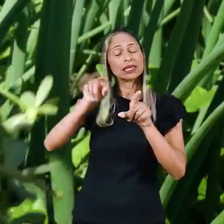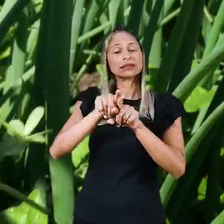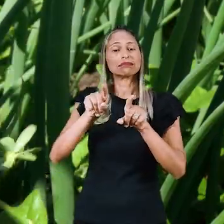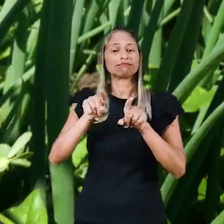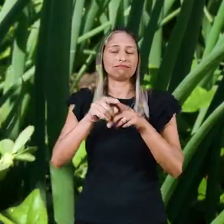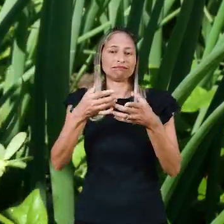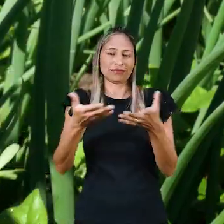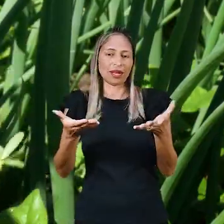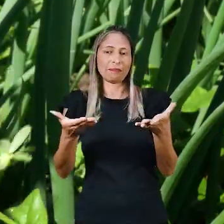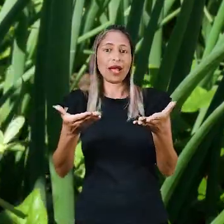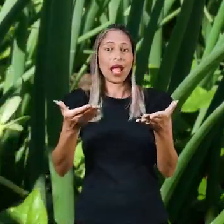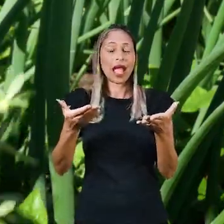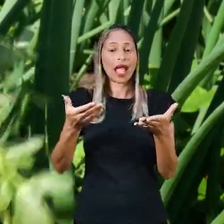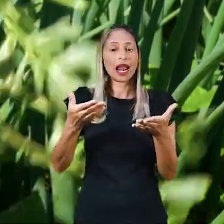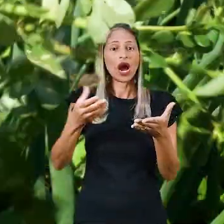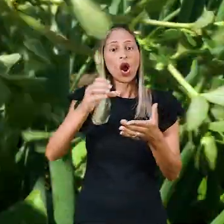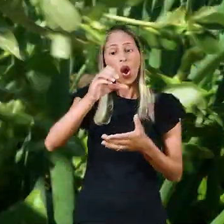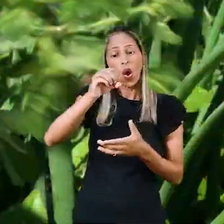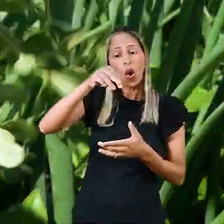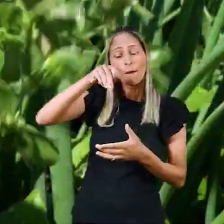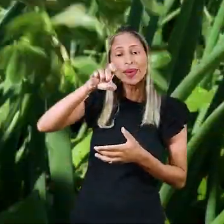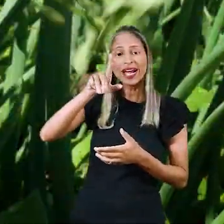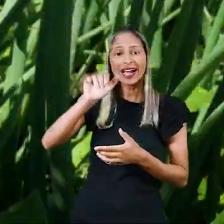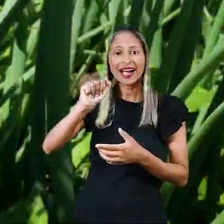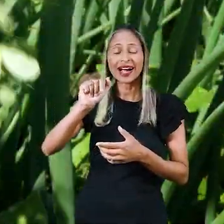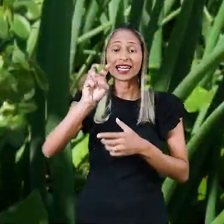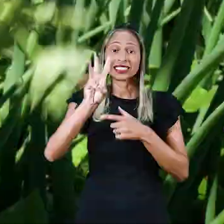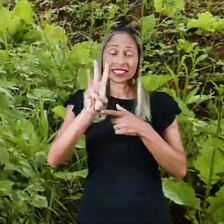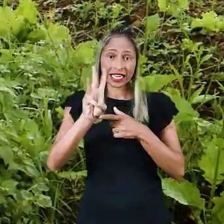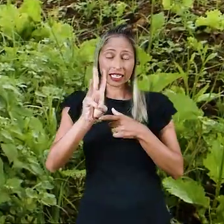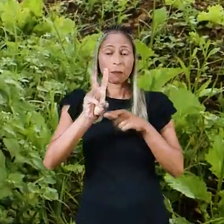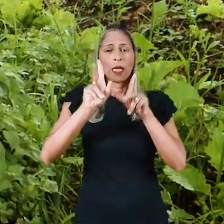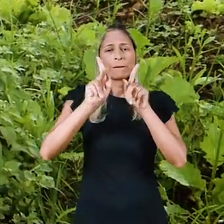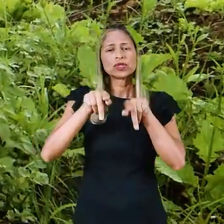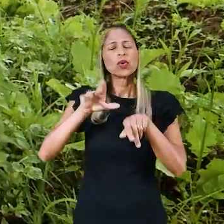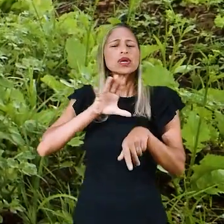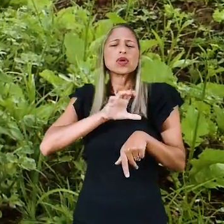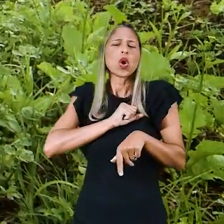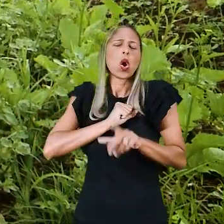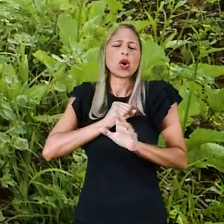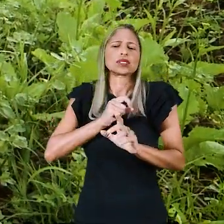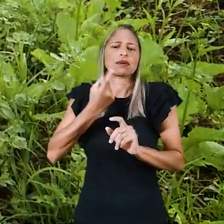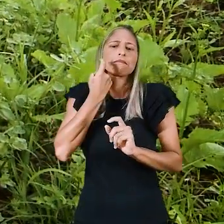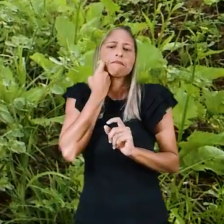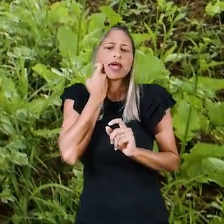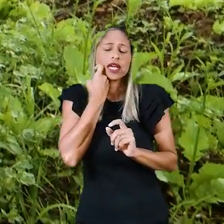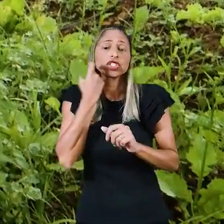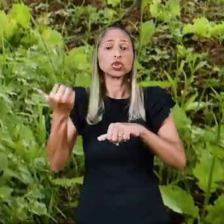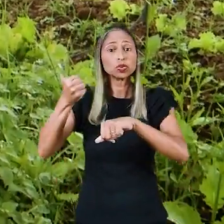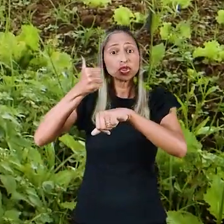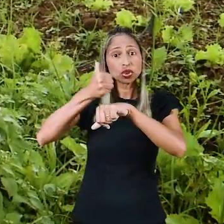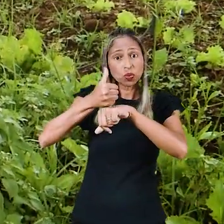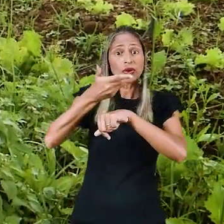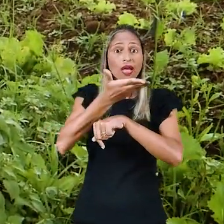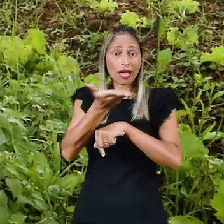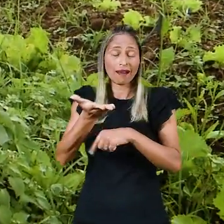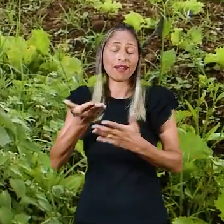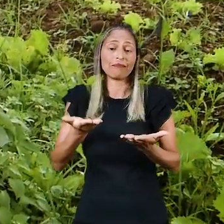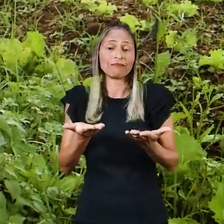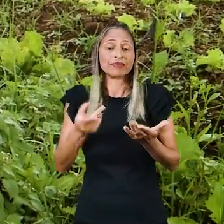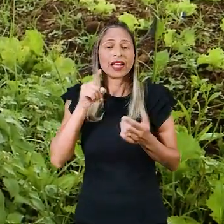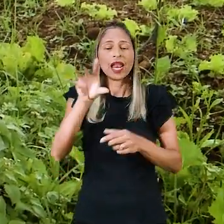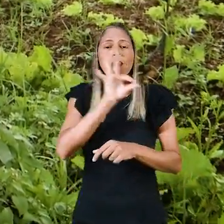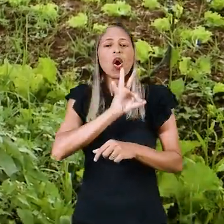pâncreas muito rica em ômega 3. Pessoas que não às vezes não gostam de peixe, pode substituir pela